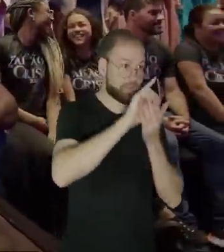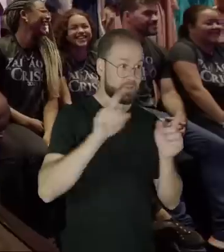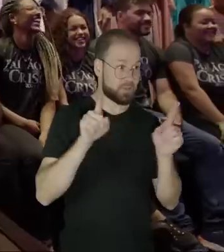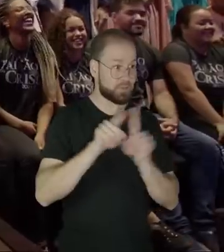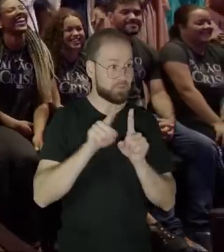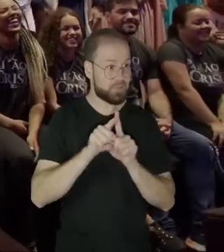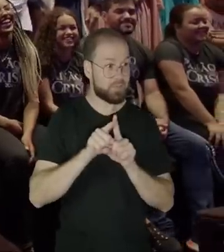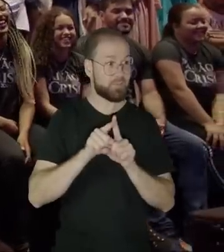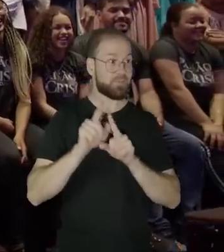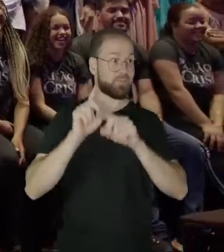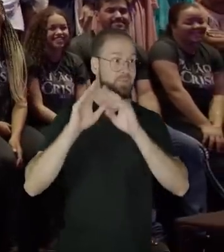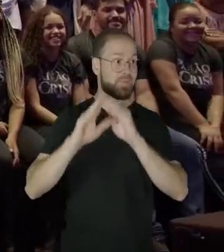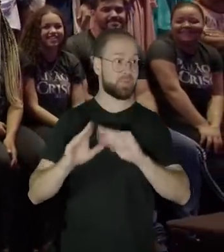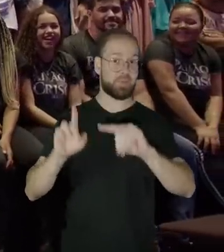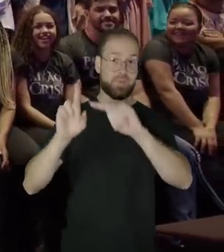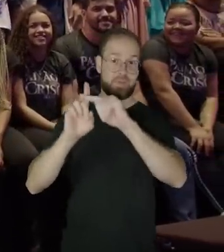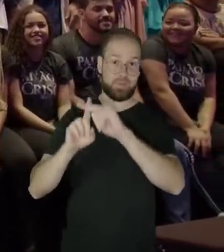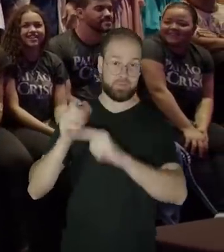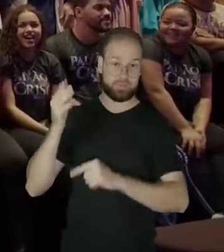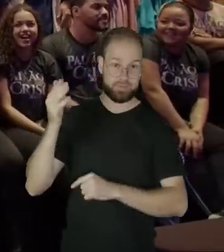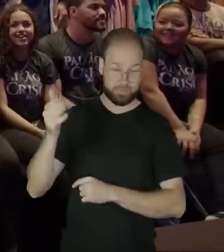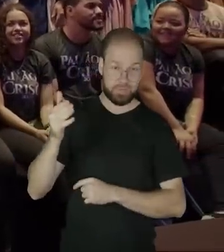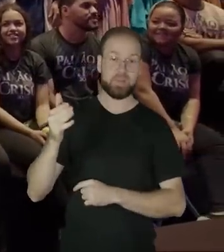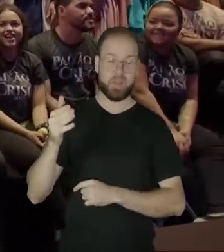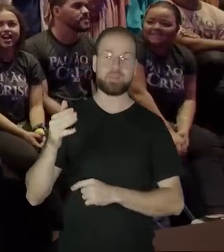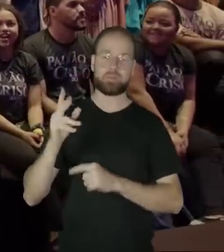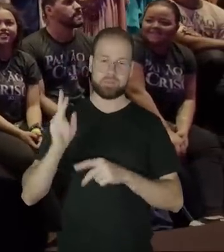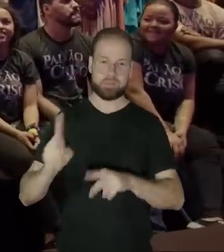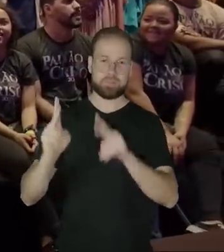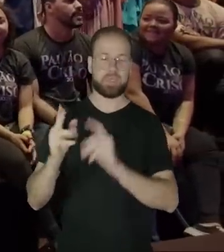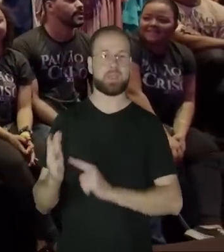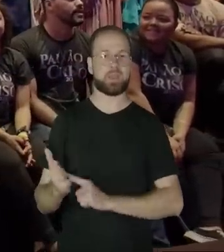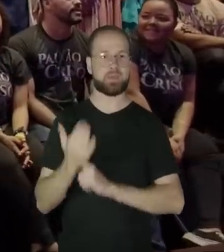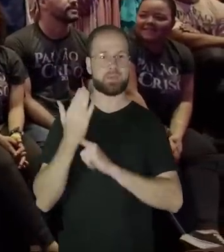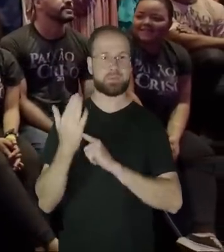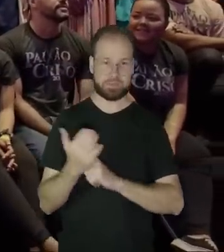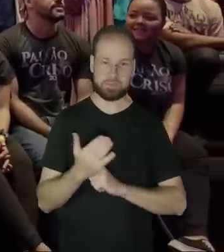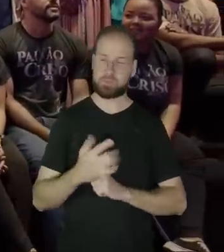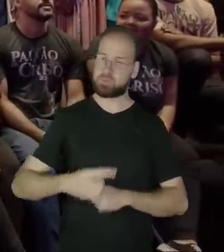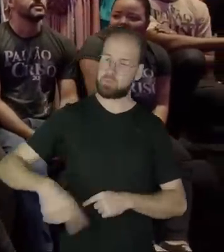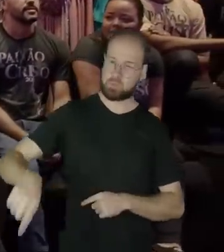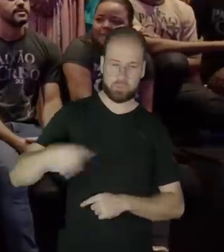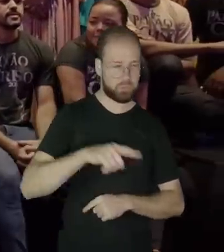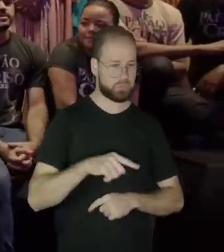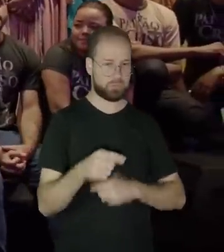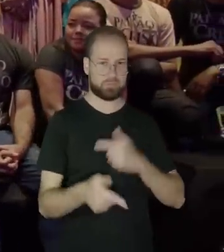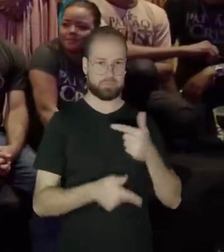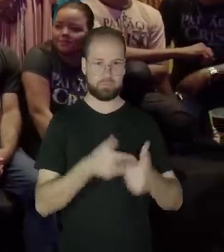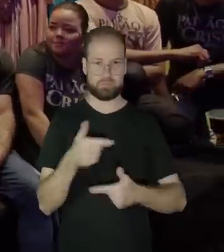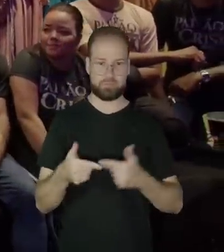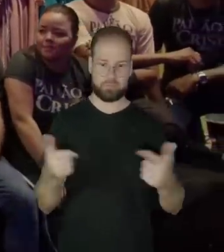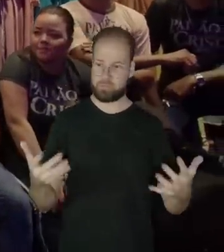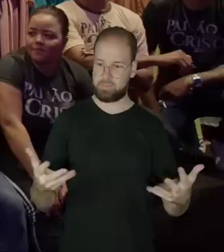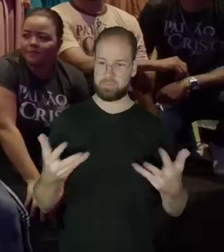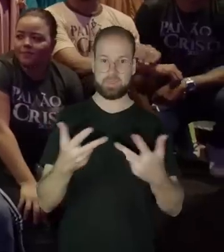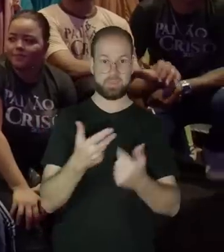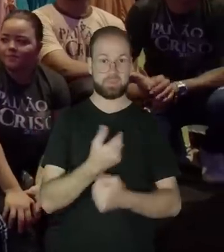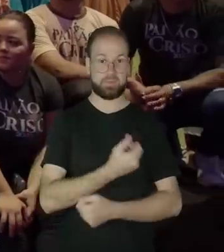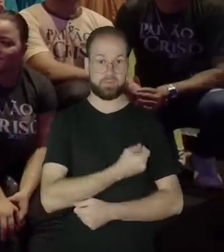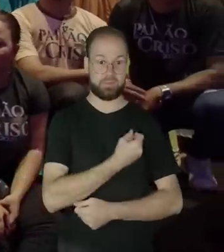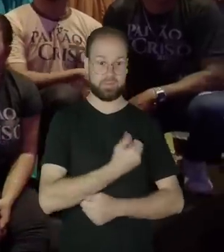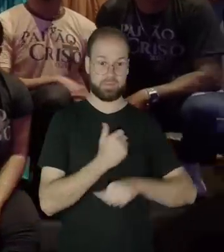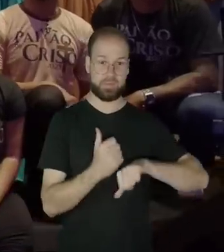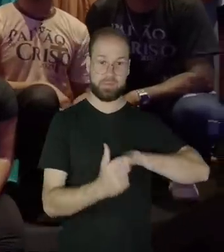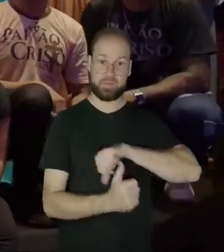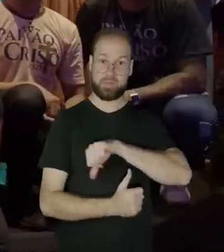da Assunção, os servos, as pessoas que nos ajudam e que fazem a beleza da vida se